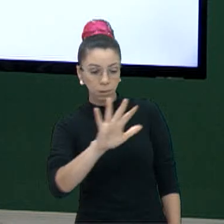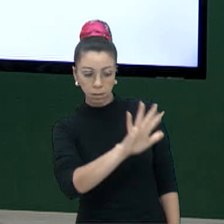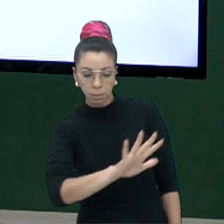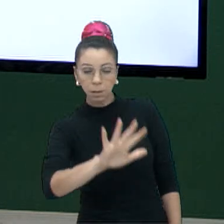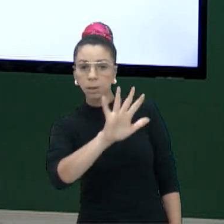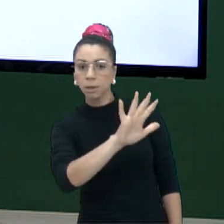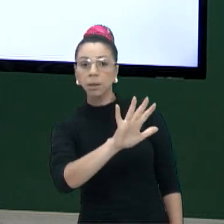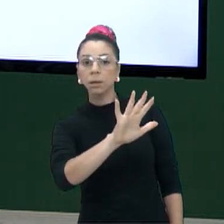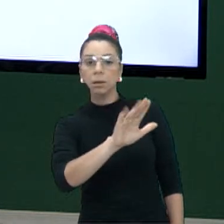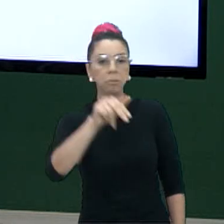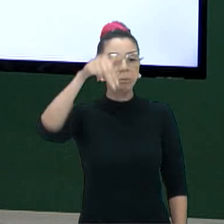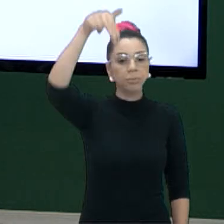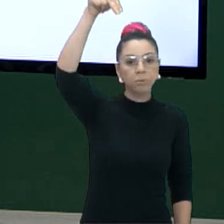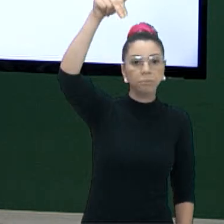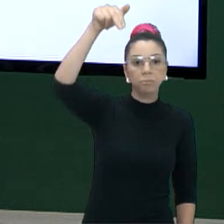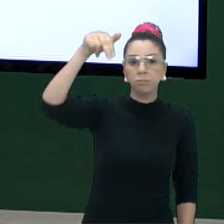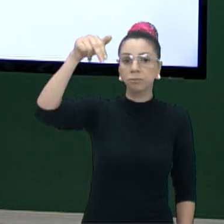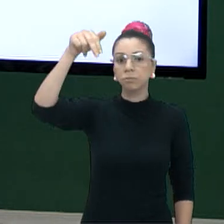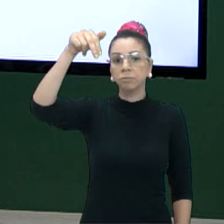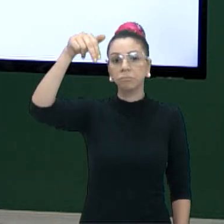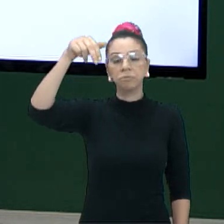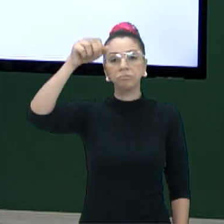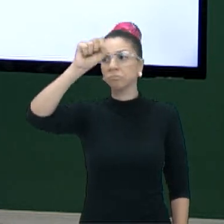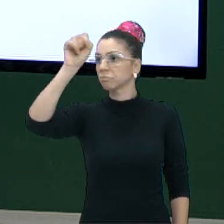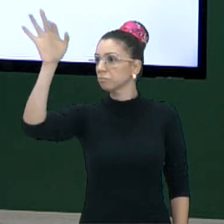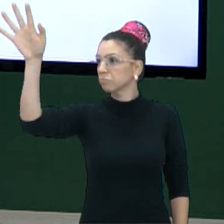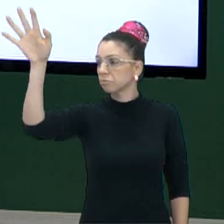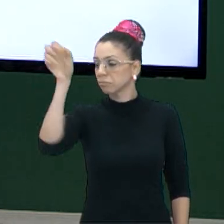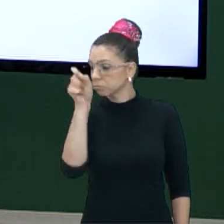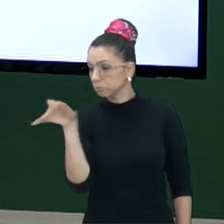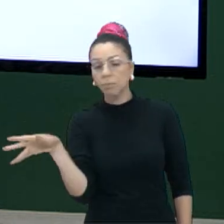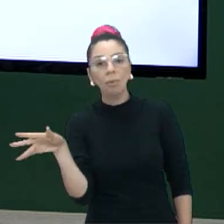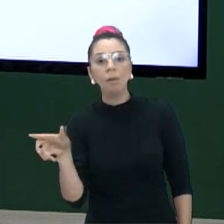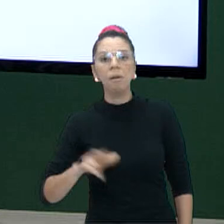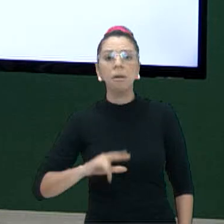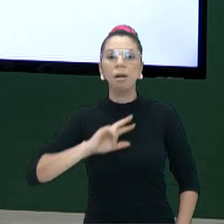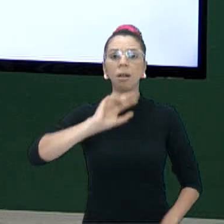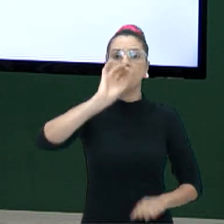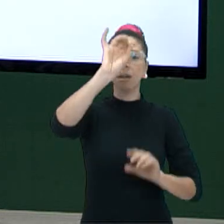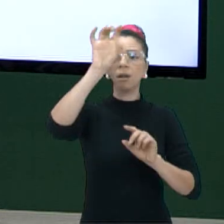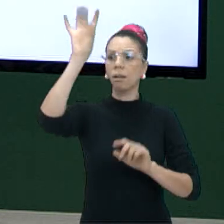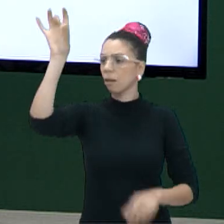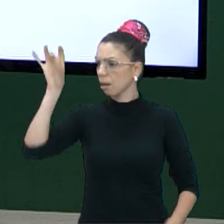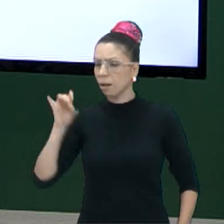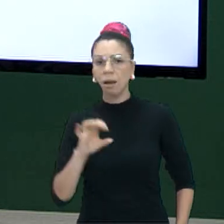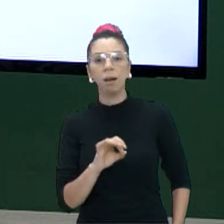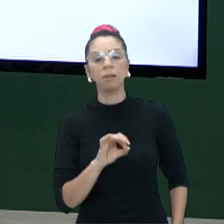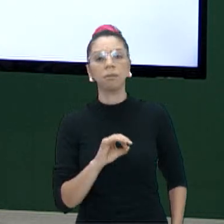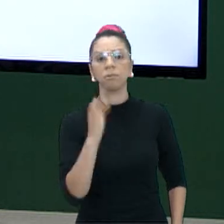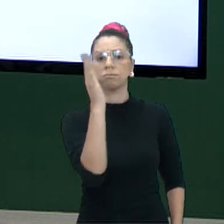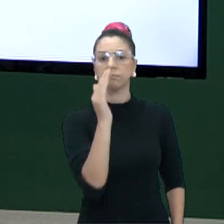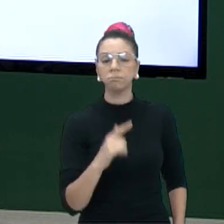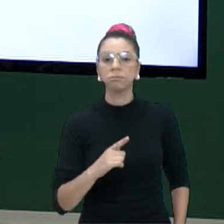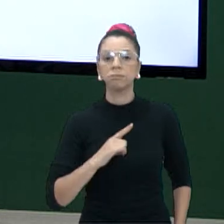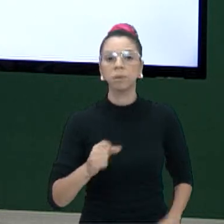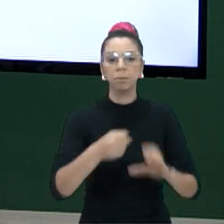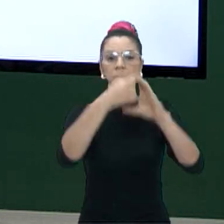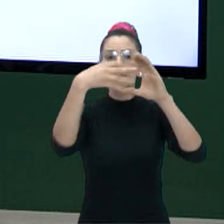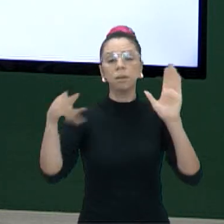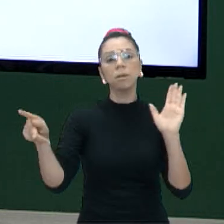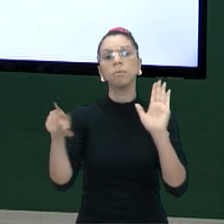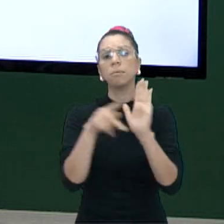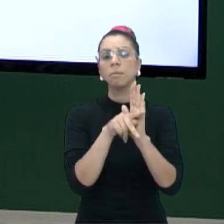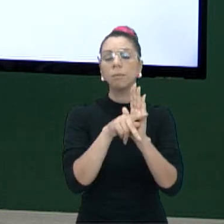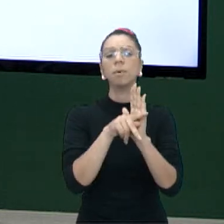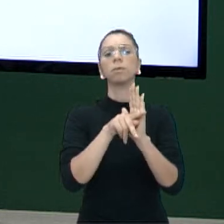na região nordeste, na região norte, no centro-oeste. Ou seja, cada região do Brasil vai ter uma característica